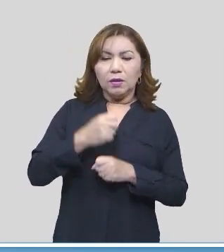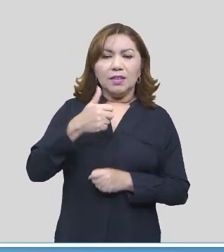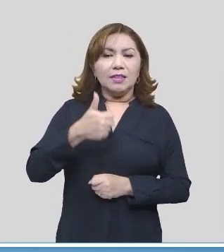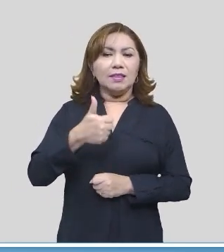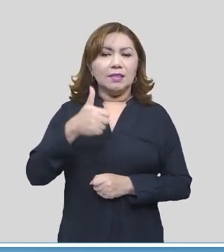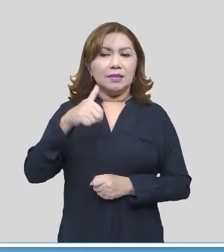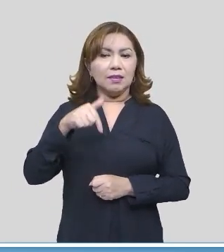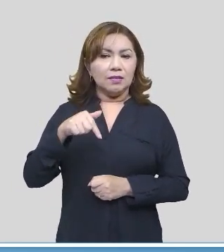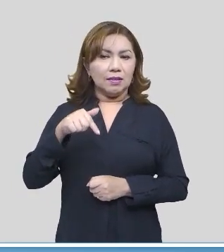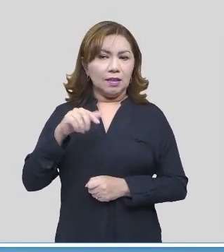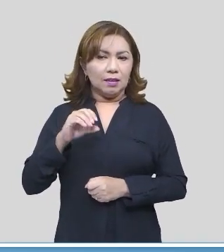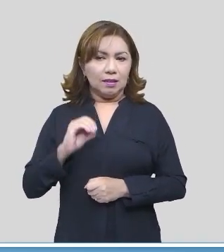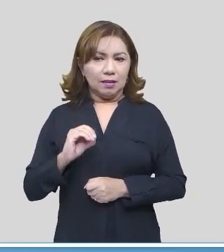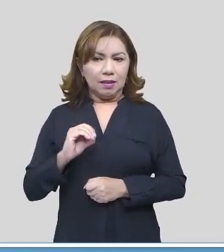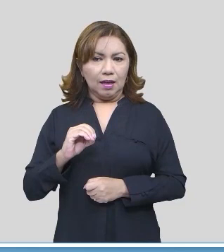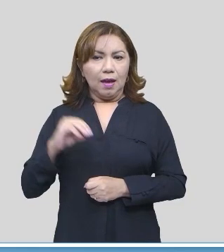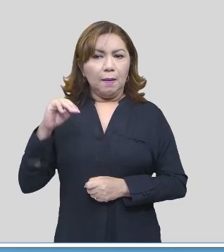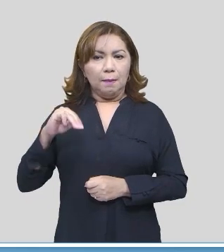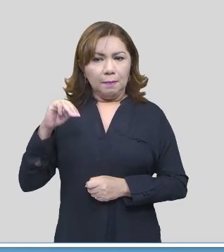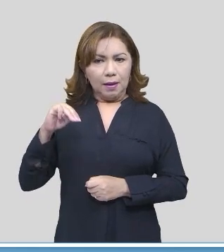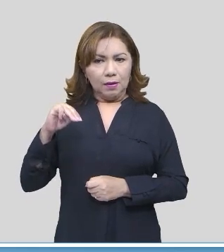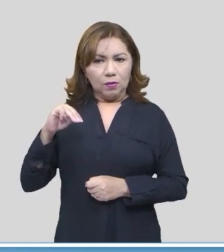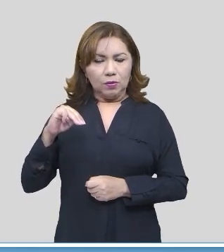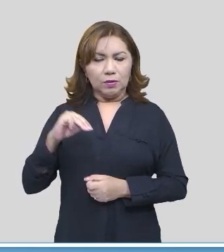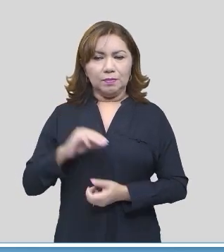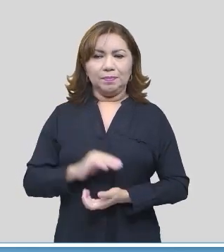170 metros.